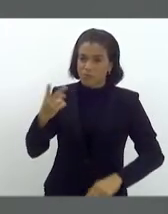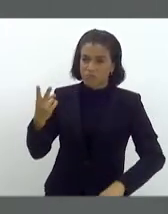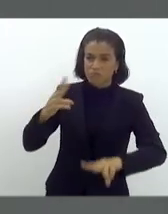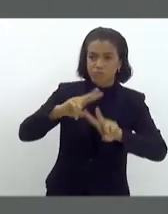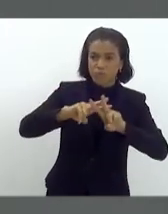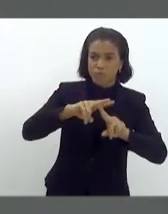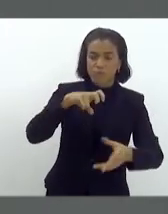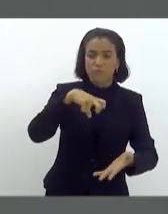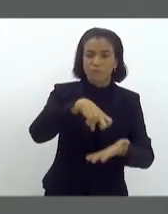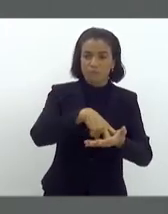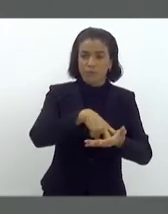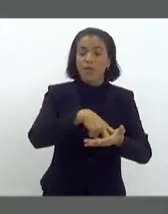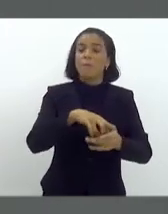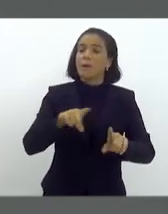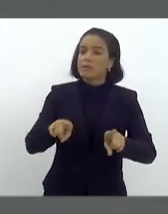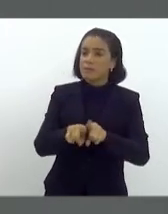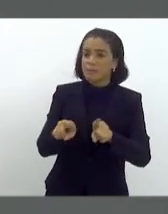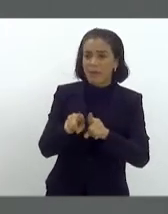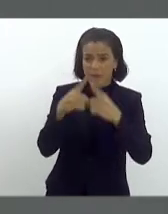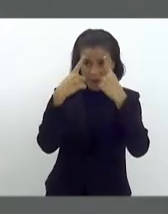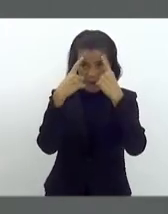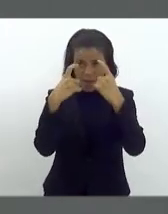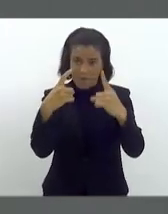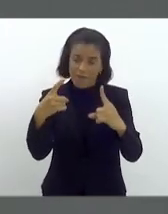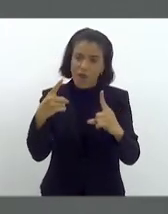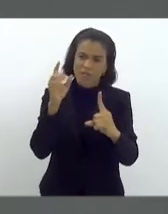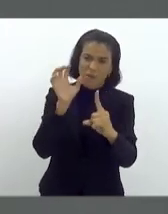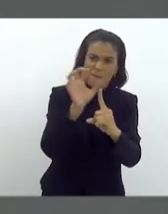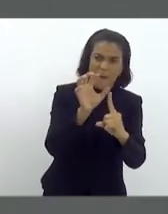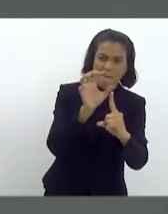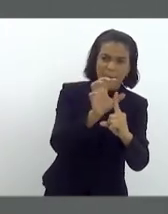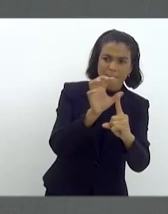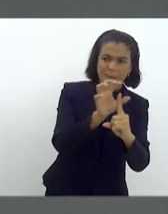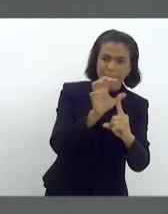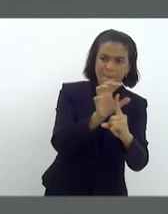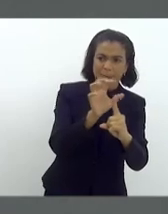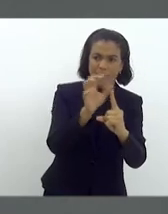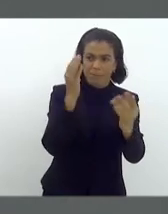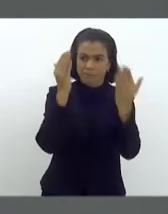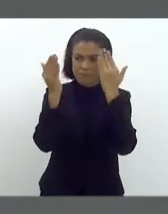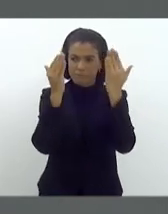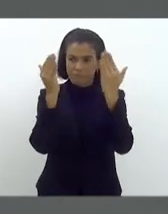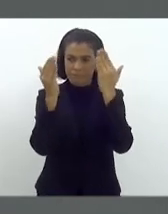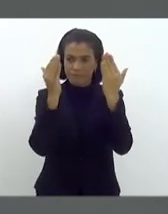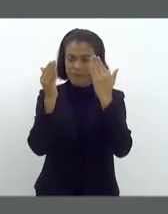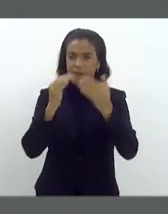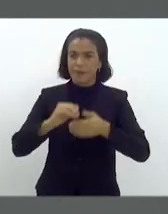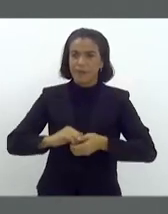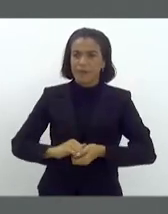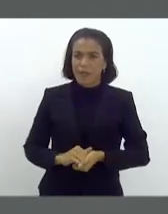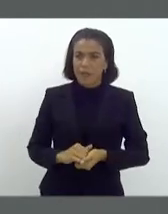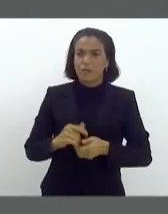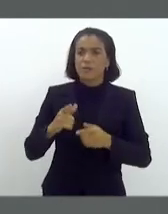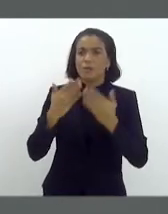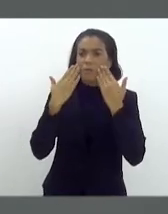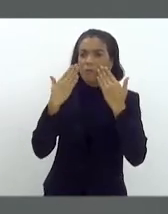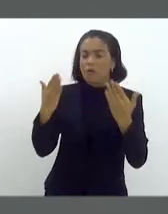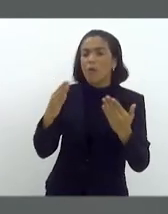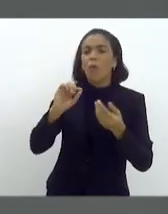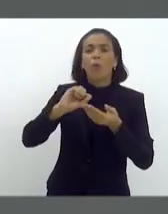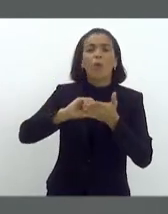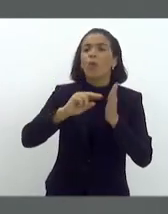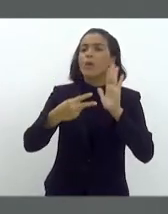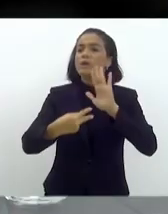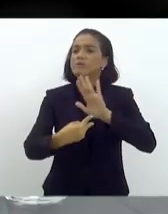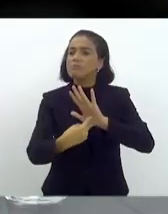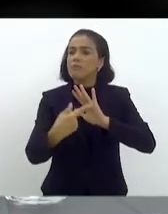de um tipo penal mas também a violência psicológica então o próprio tipo penal traz aqui uma série de demonstrações do que configuraria